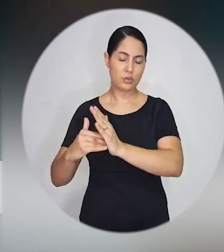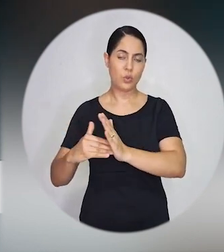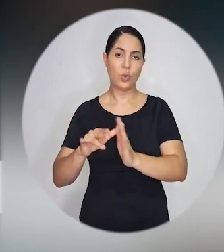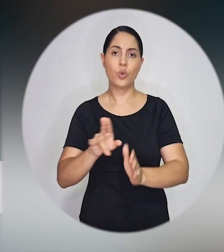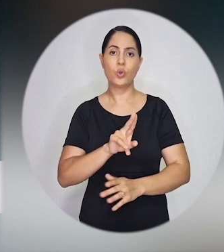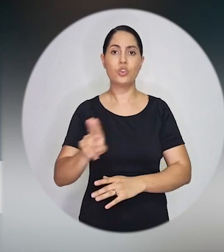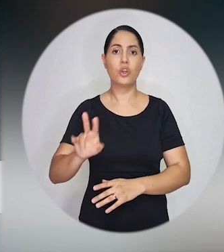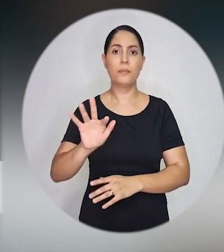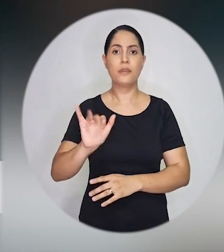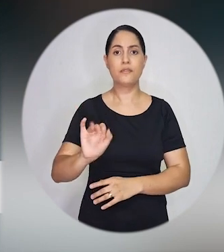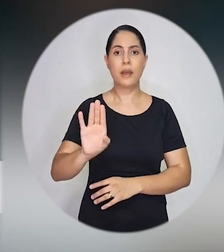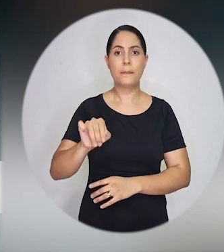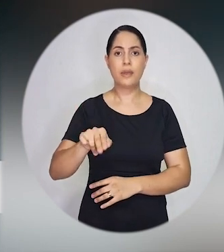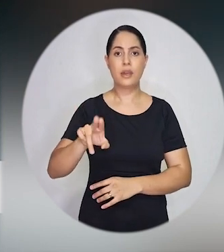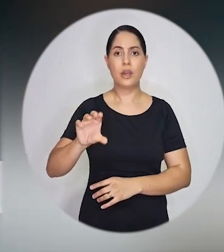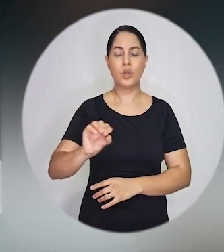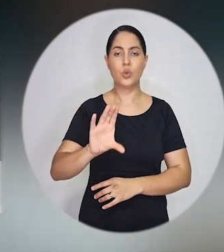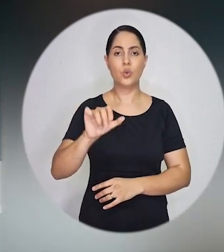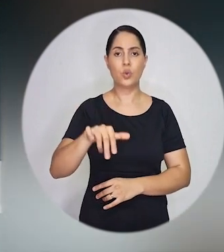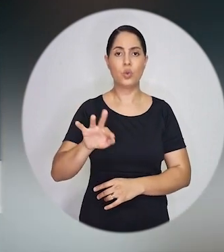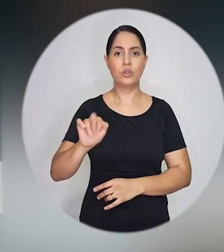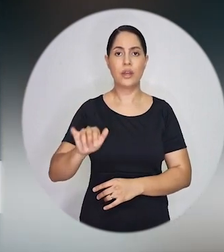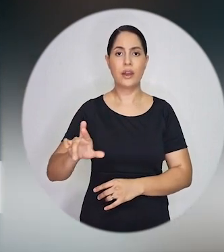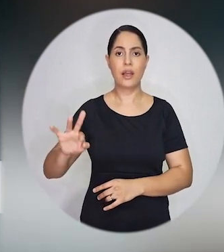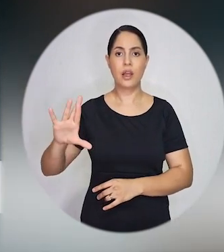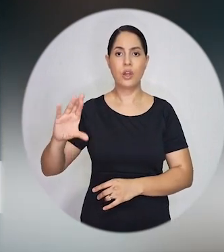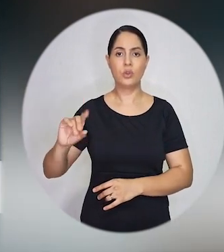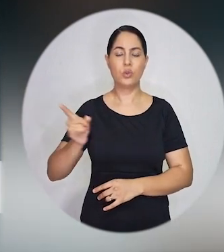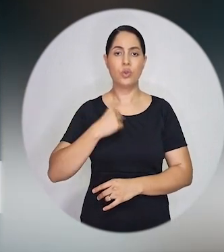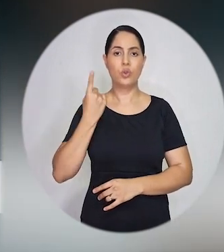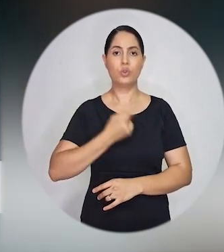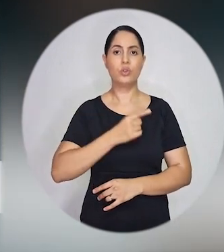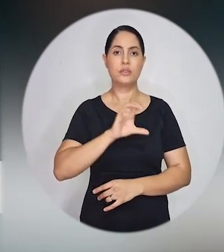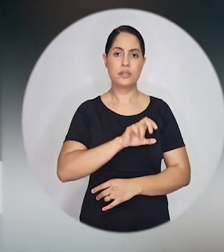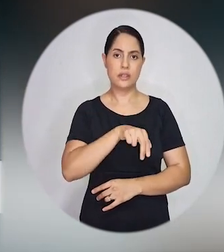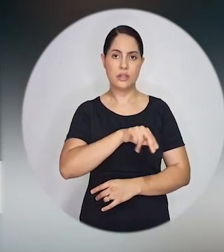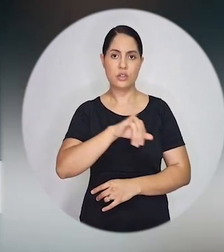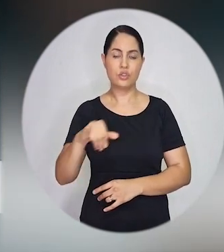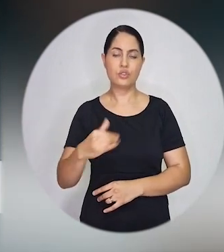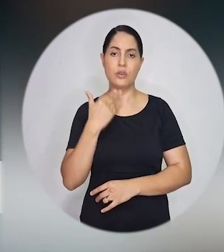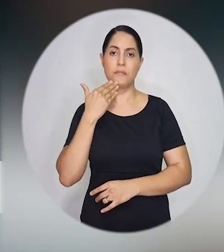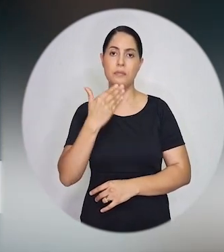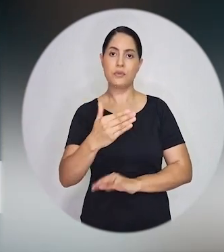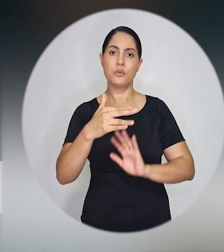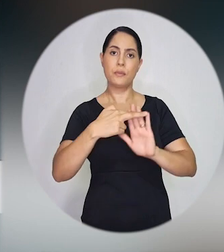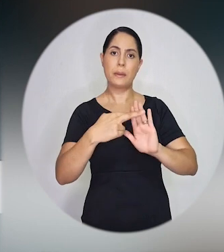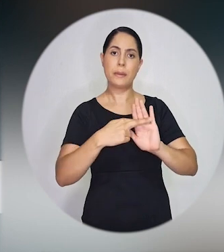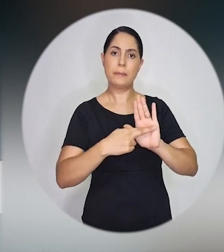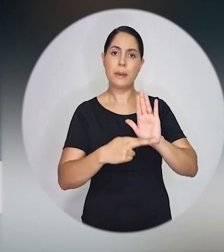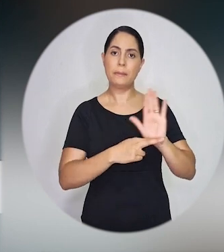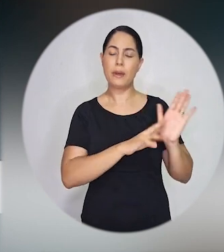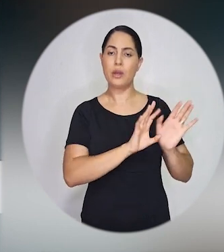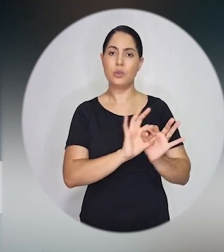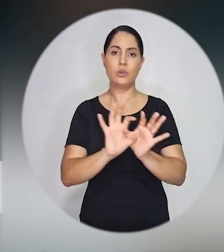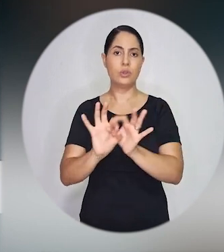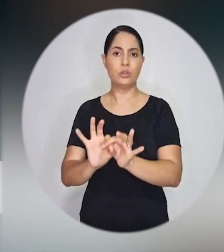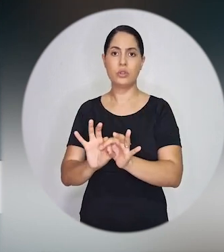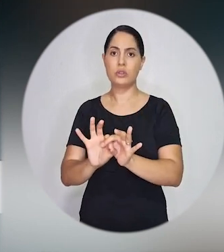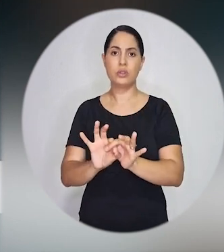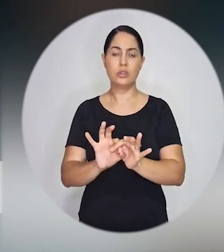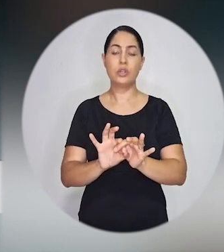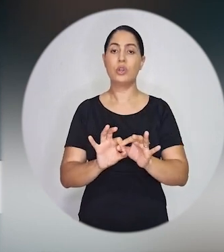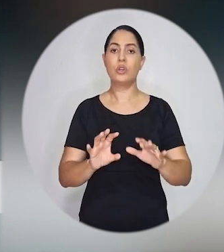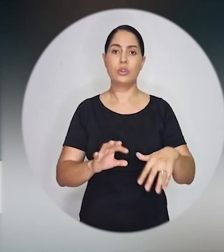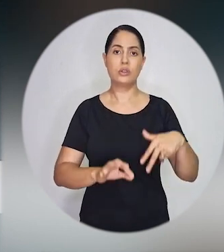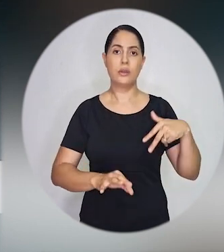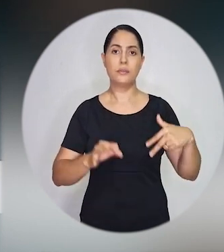da República, Fabiano Contarato, que sugeriu a este Conselho a elaboração de normativa para que os membros da magistratura não